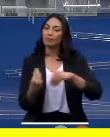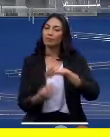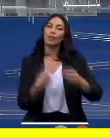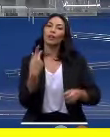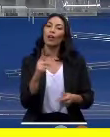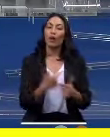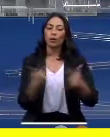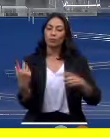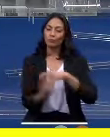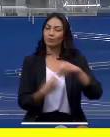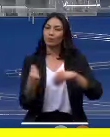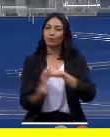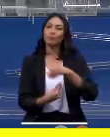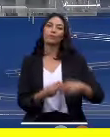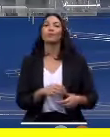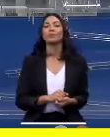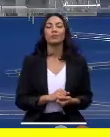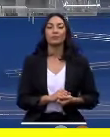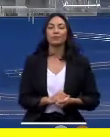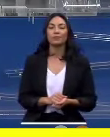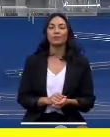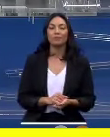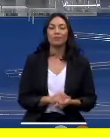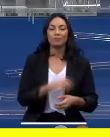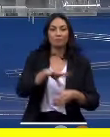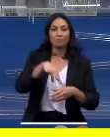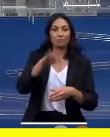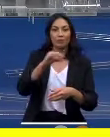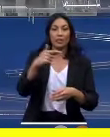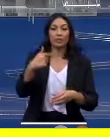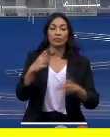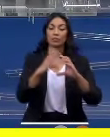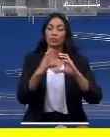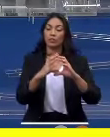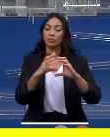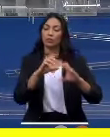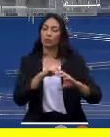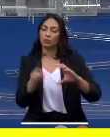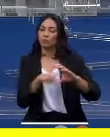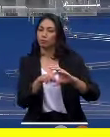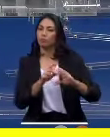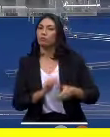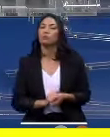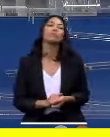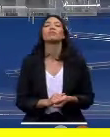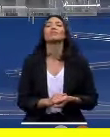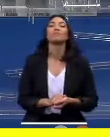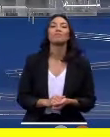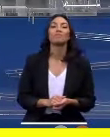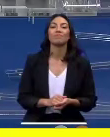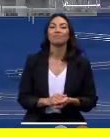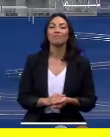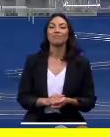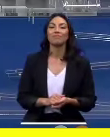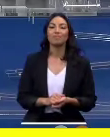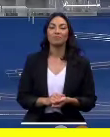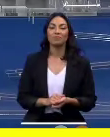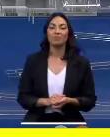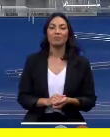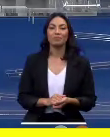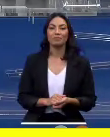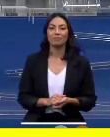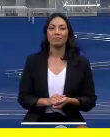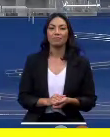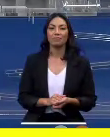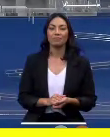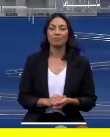girando, a sua sorte está girando. Deste globo aqui, sortearemos 7 dezenas, a primeira etapa do sorteio da Time Mania. Mais uma